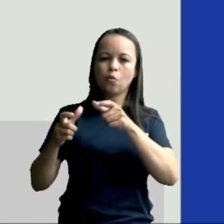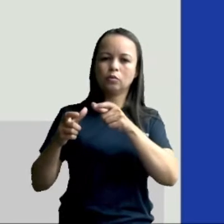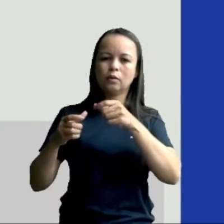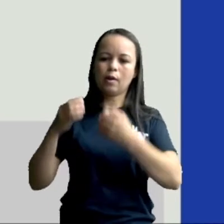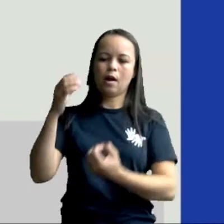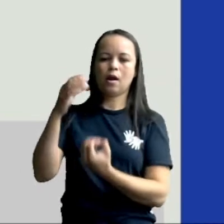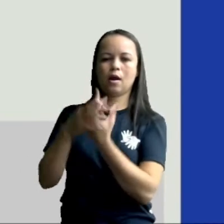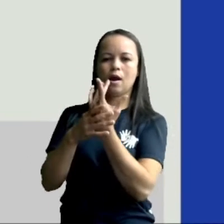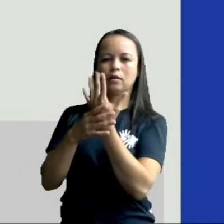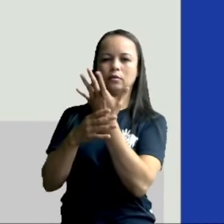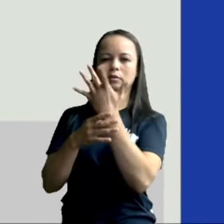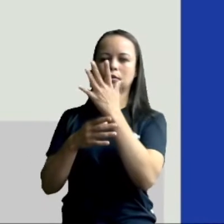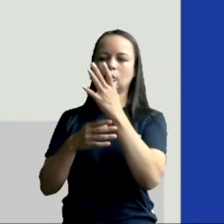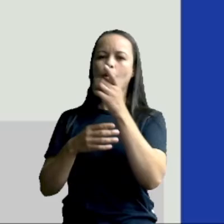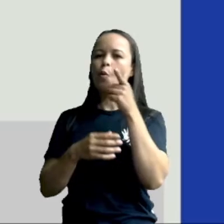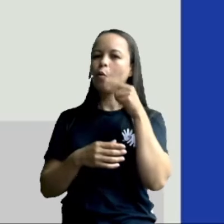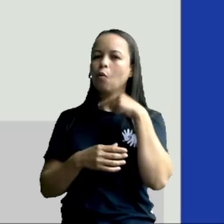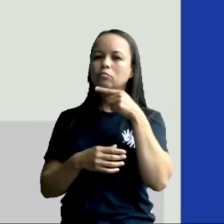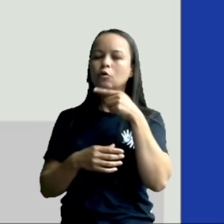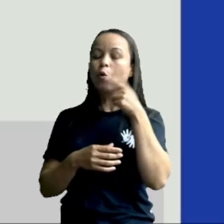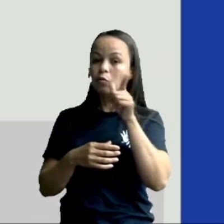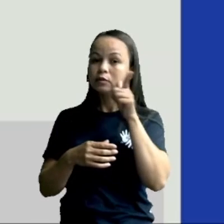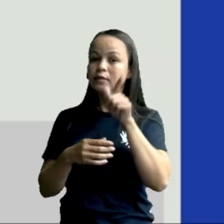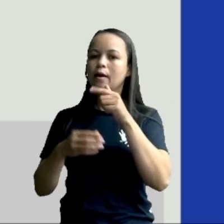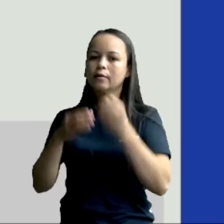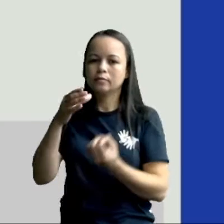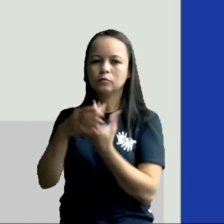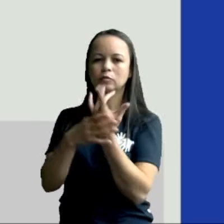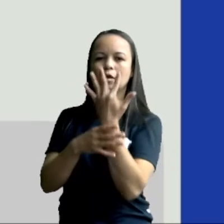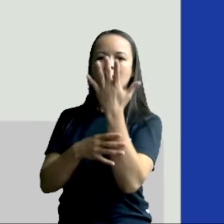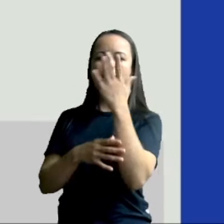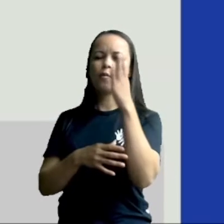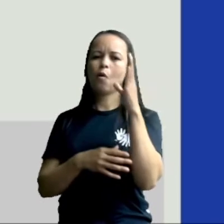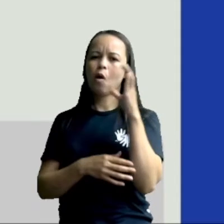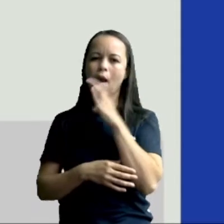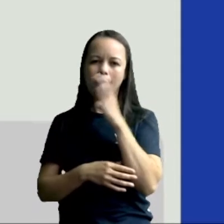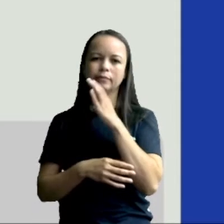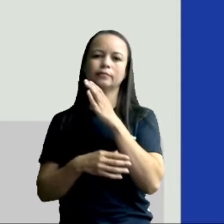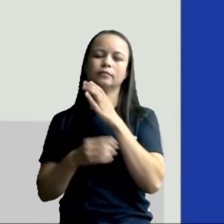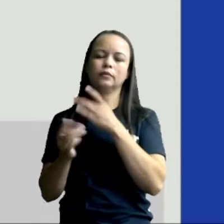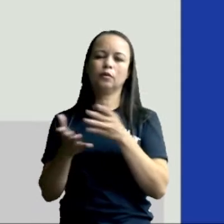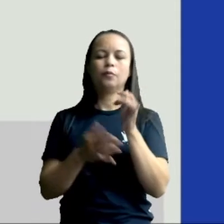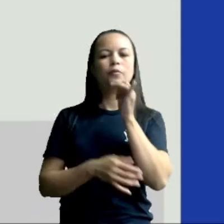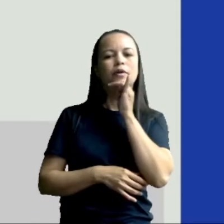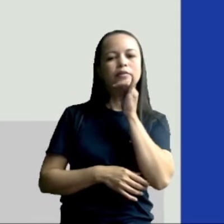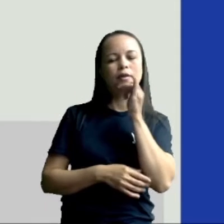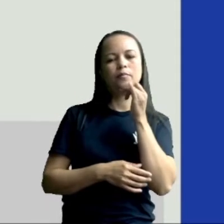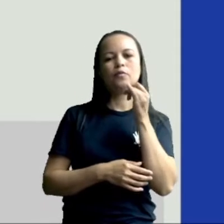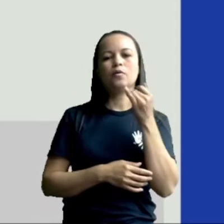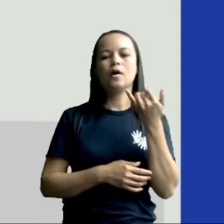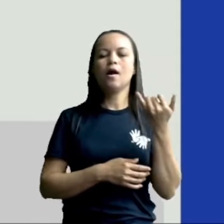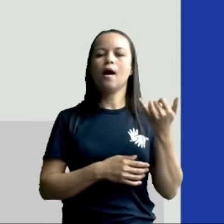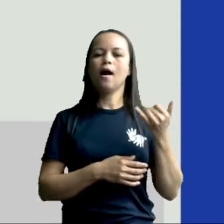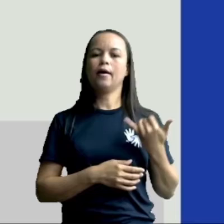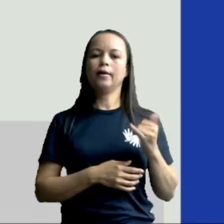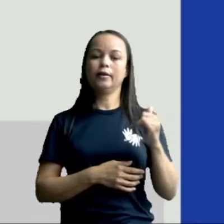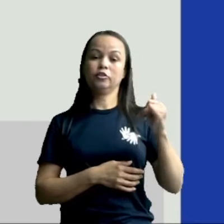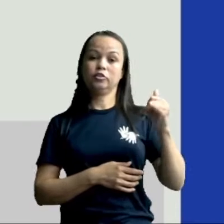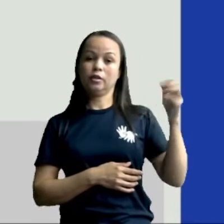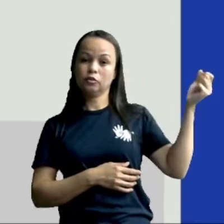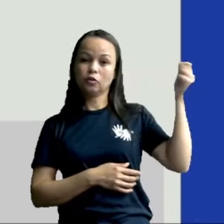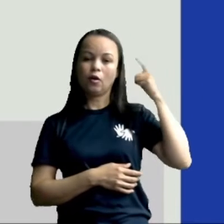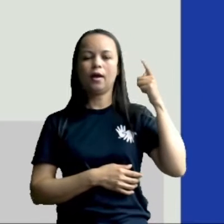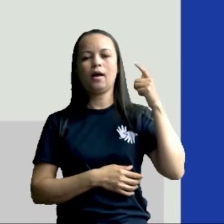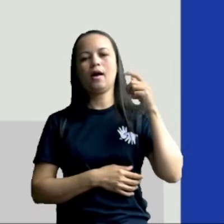a natureza ela consegue se repor em curto prazo. Por exemplo, a energia solar, a energia